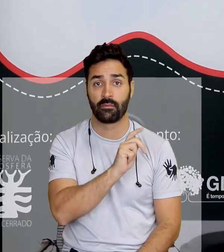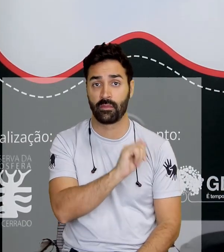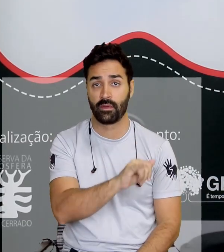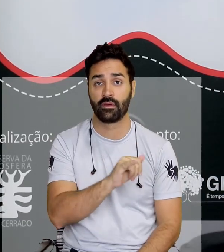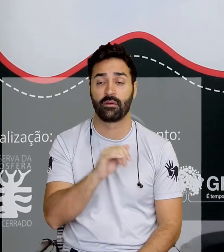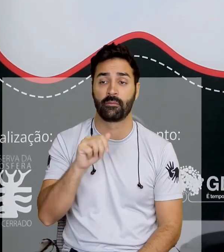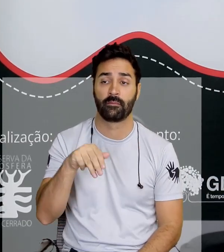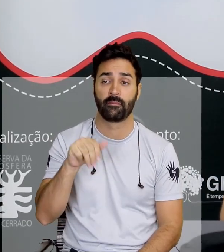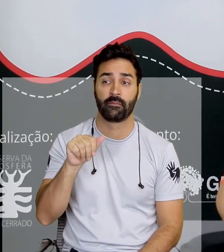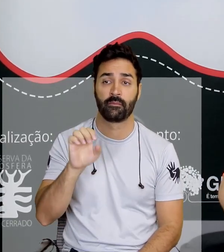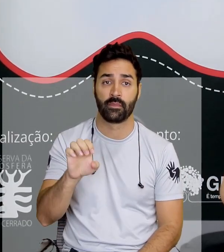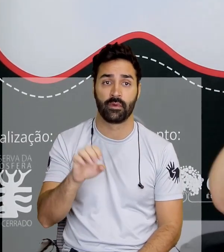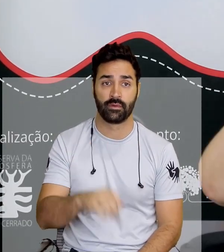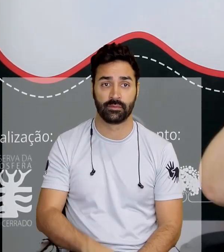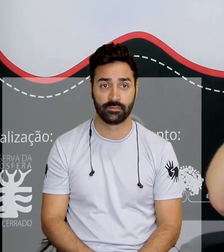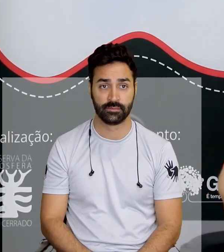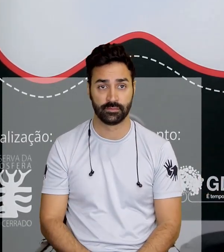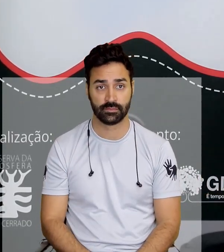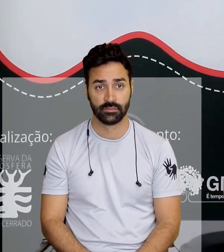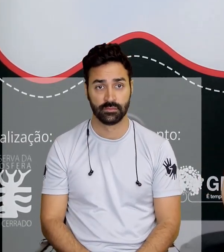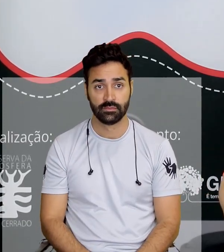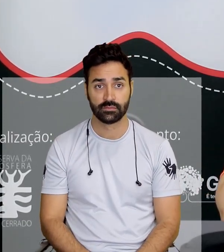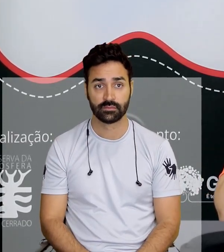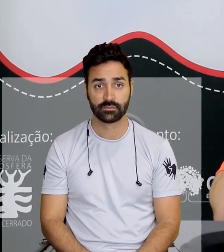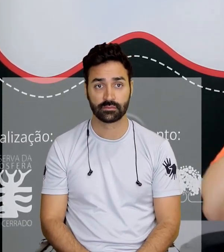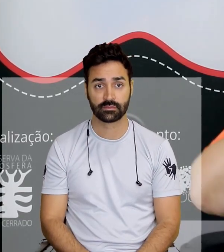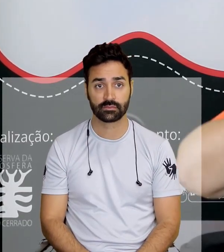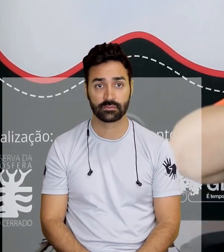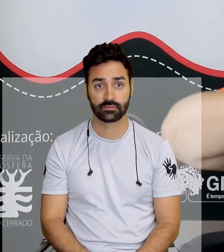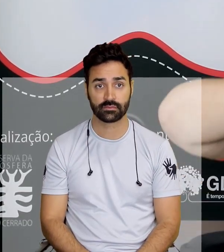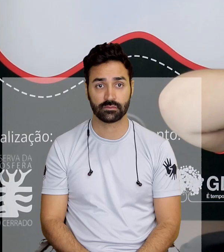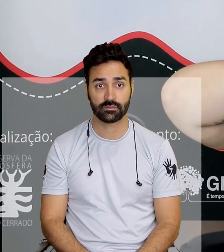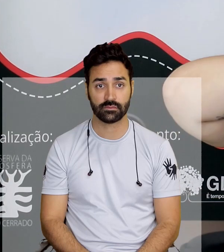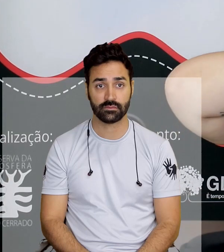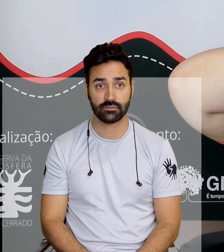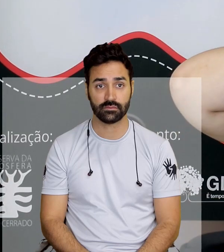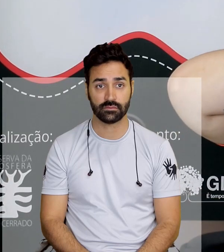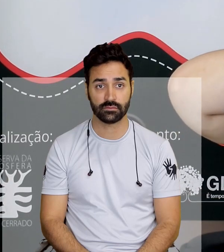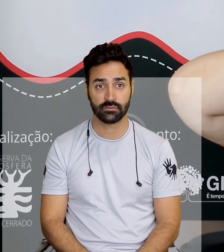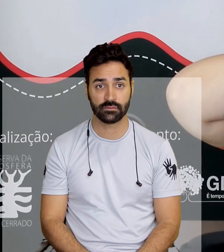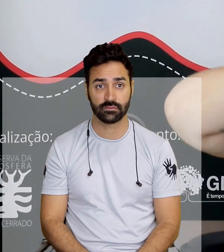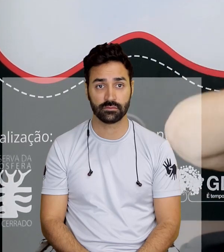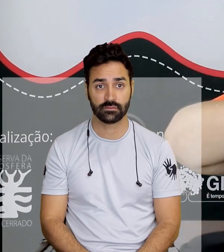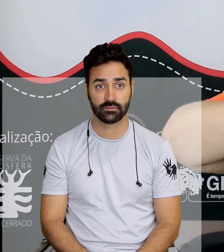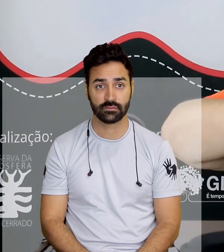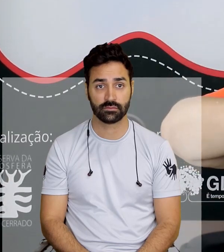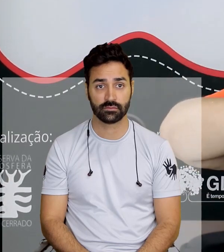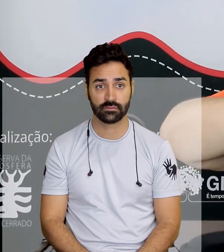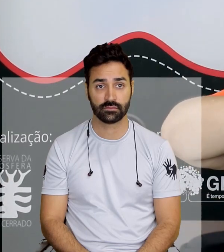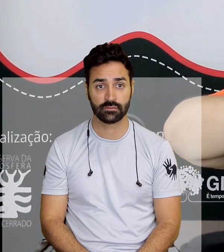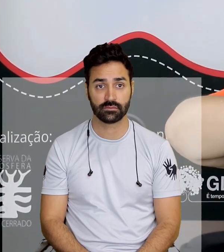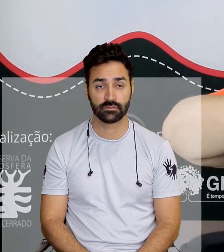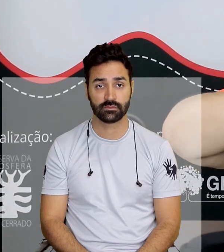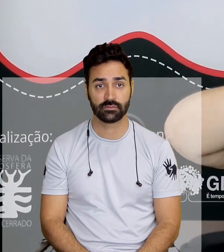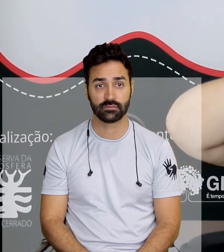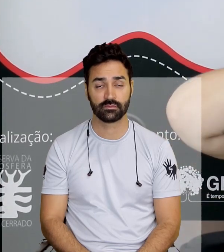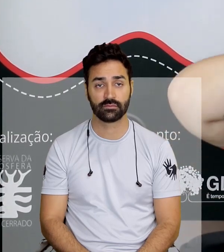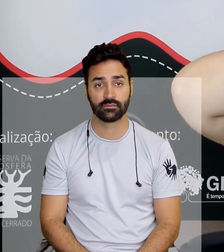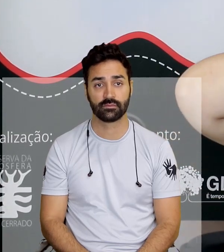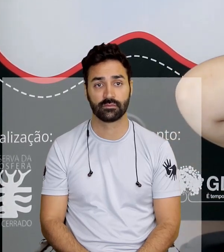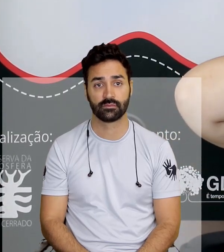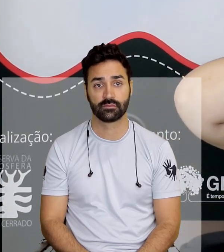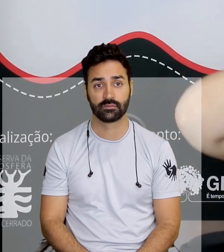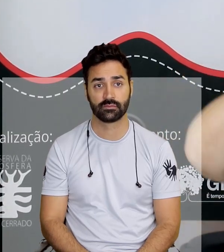Então, qual seria? Ó, homem, a diferença é que a gente vai botar aqui, ó, a parte de trás da